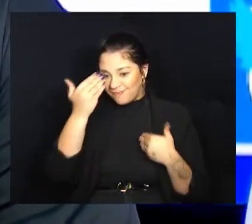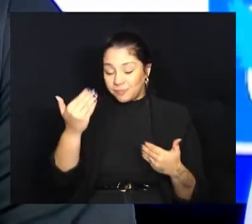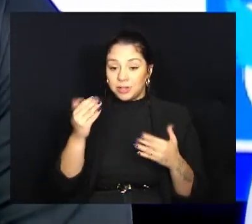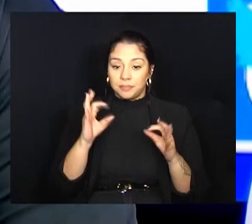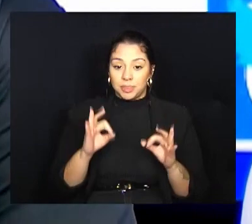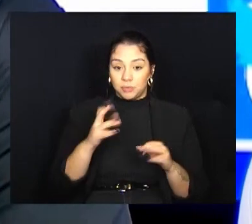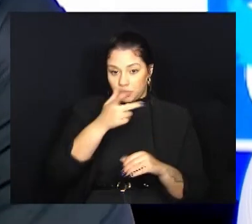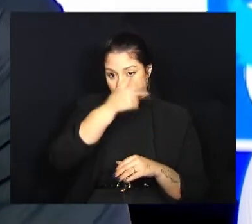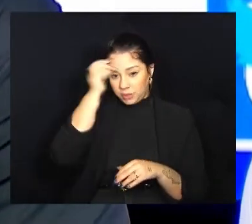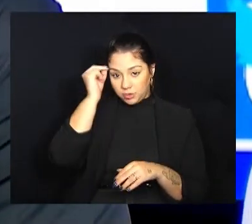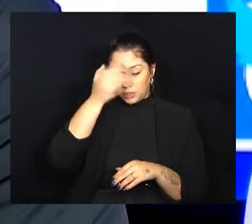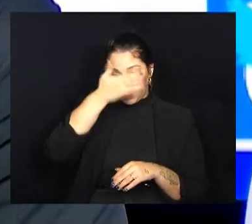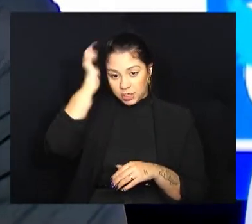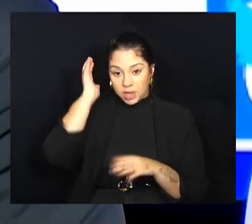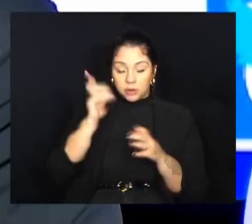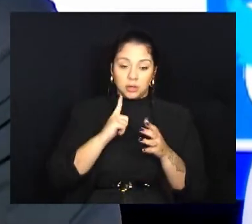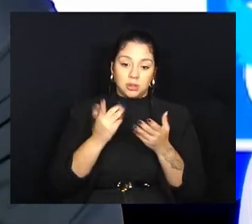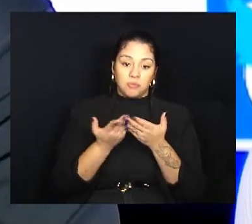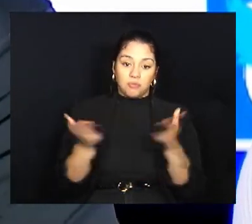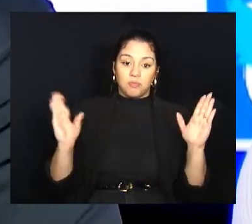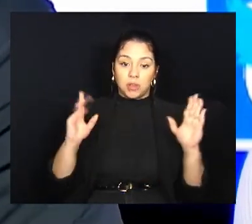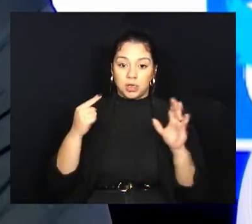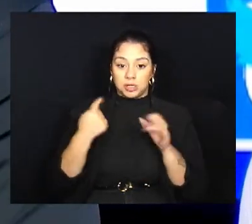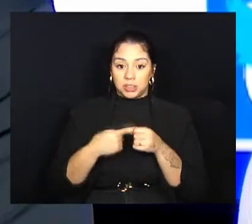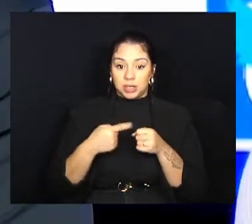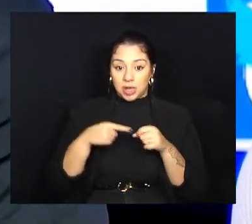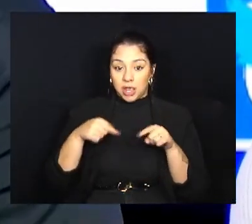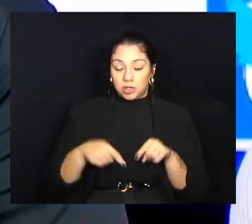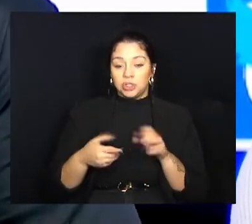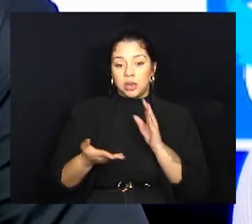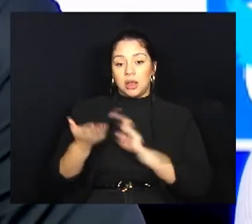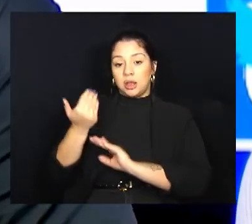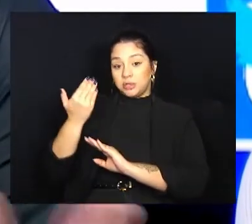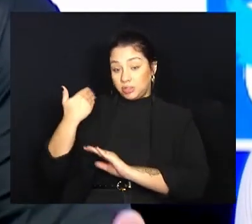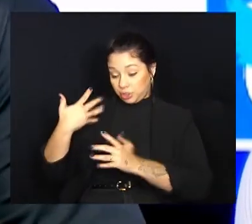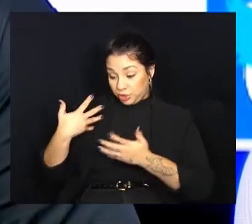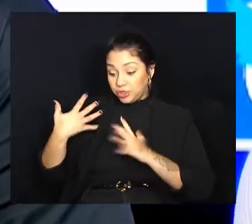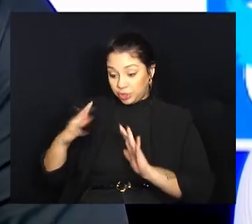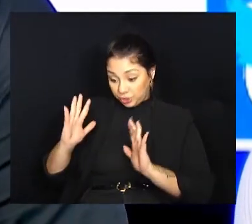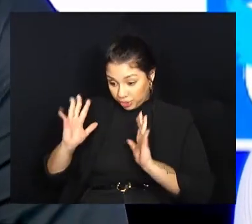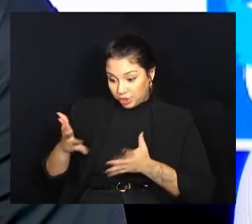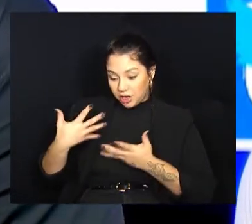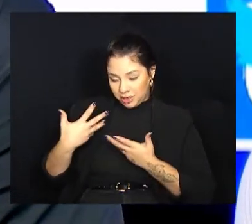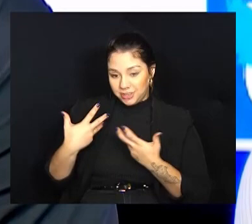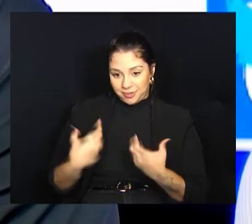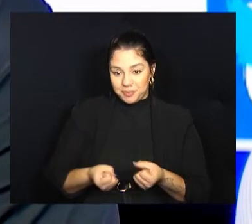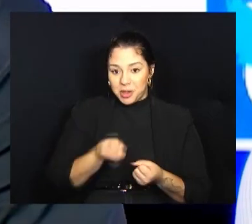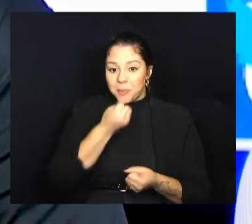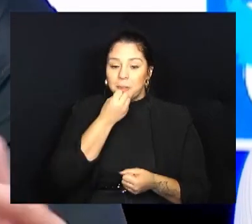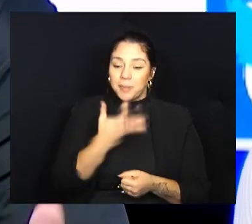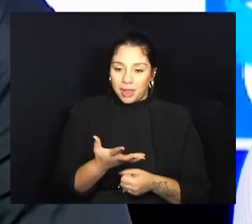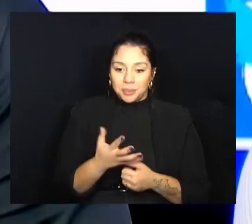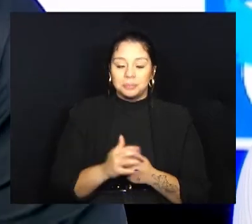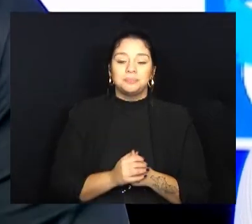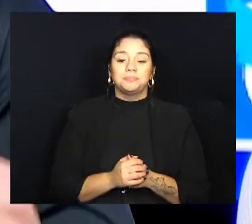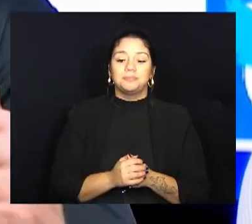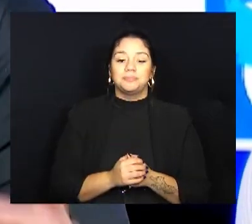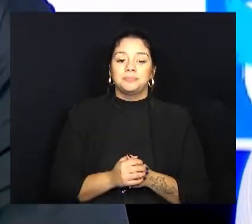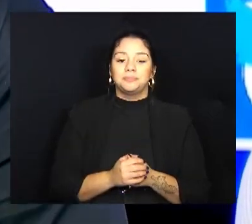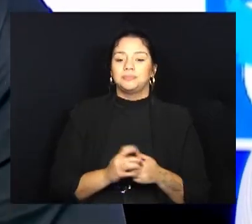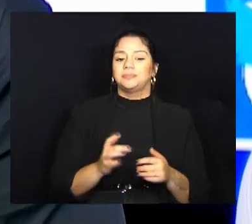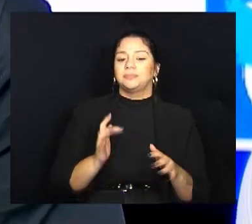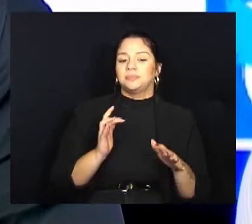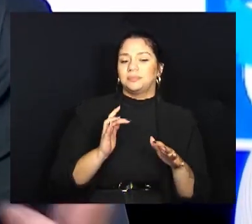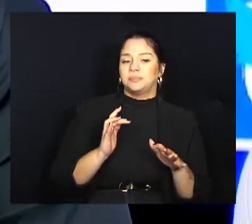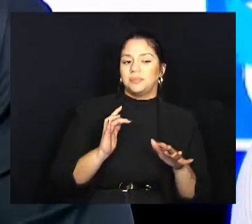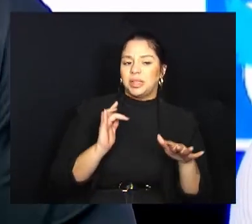estar abrindo as portas da cidade para nós. A cidade já nos recebeu maravilhosamente bem, enfim, nas redes sociais, enfim,